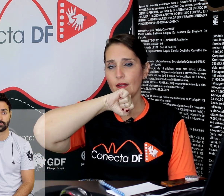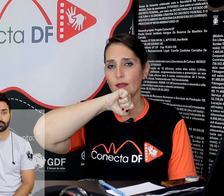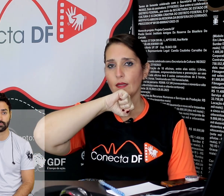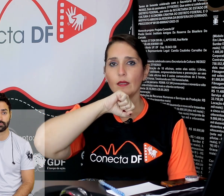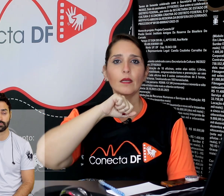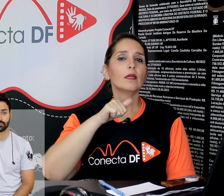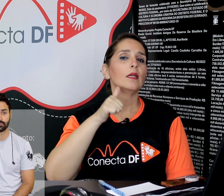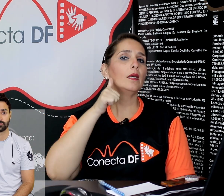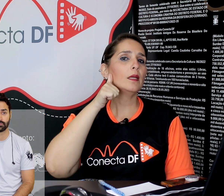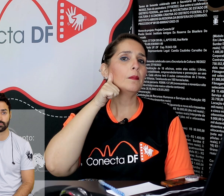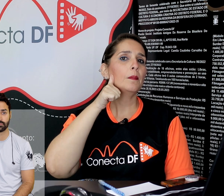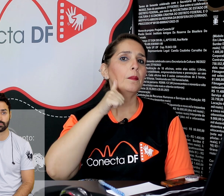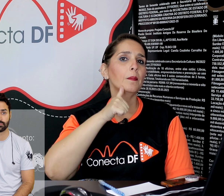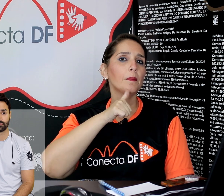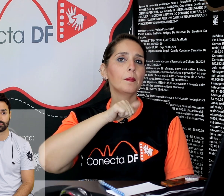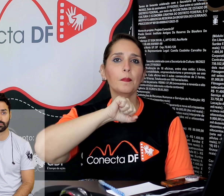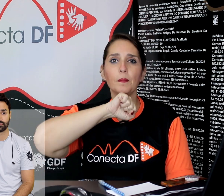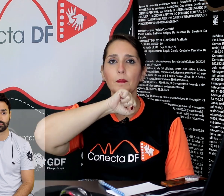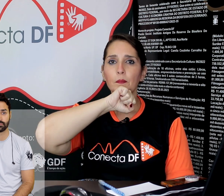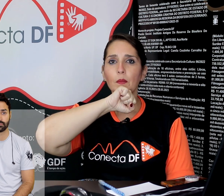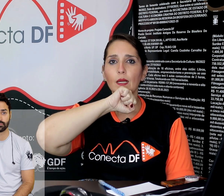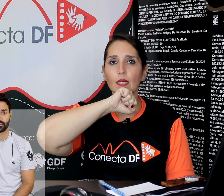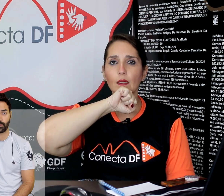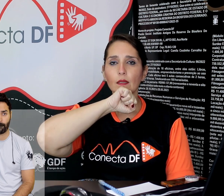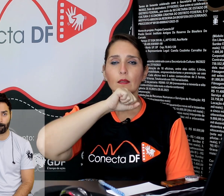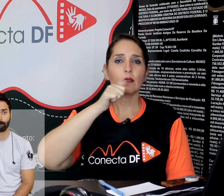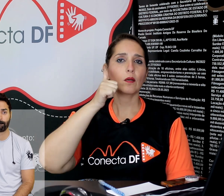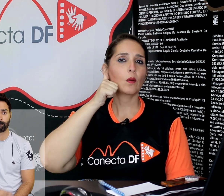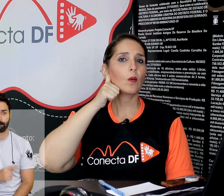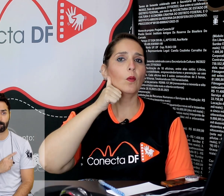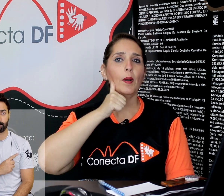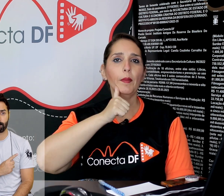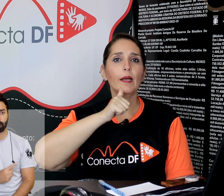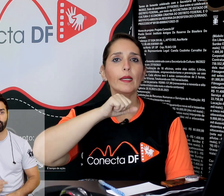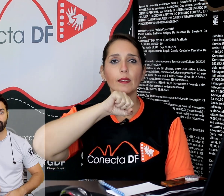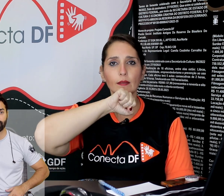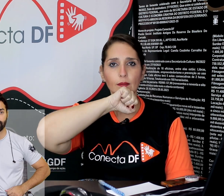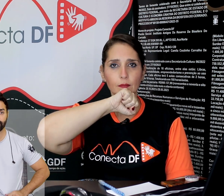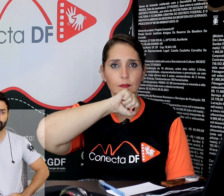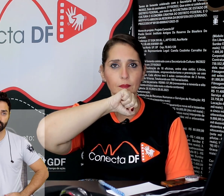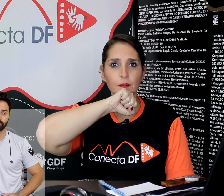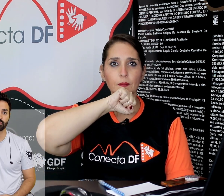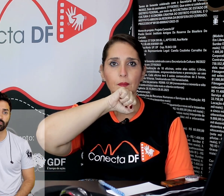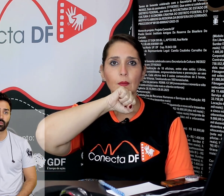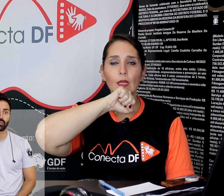Papai. E mãe, ou mamãe.